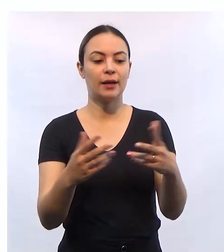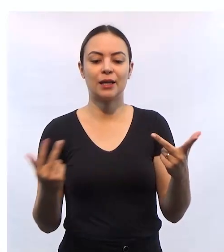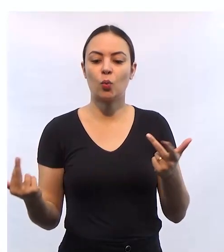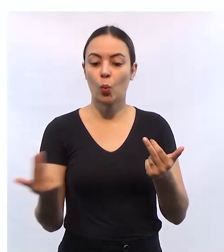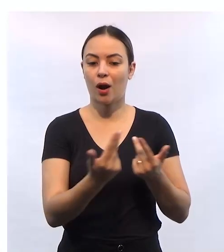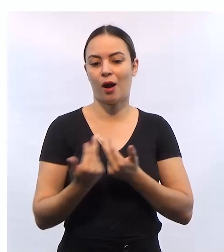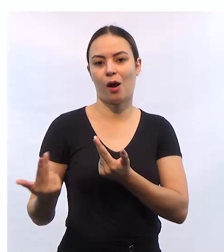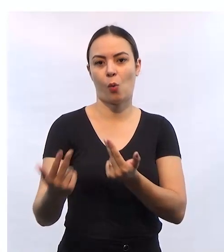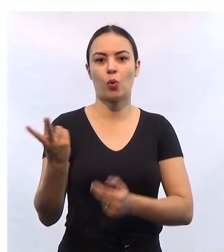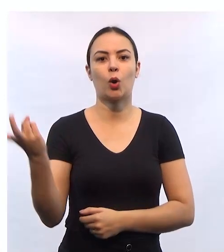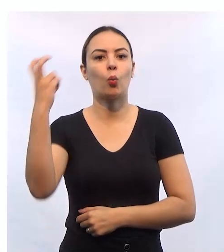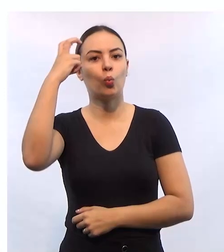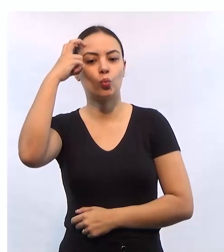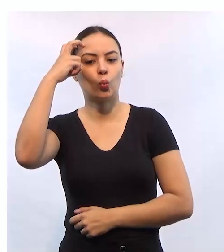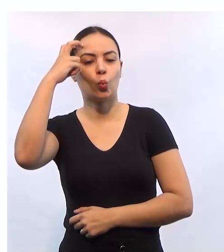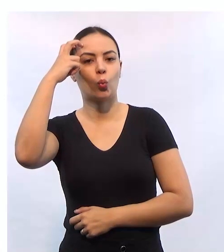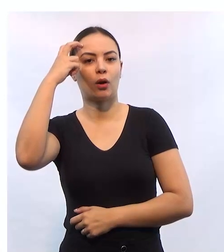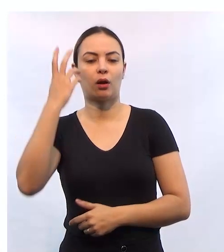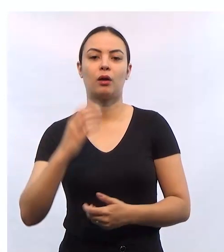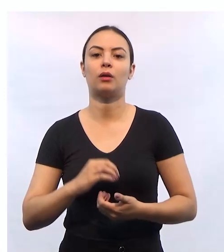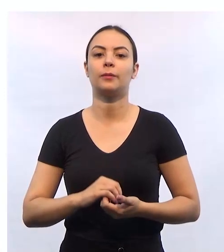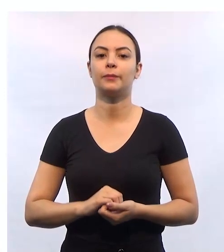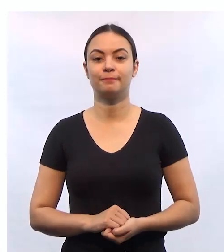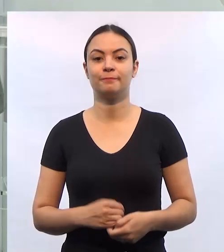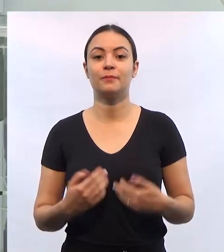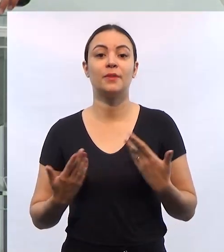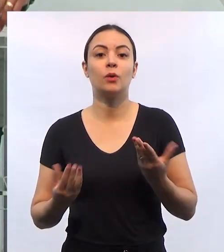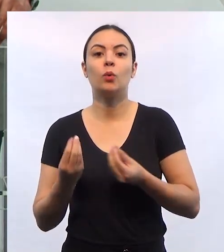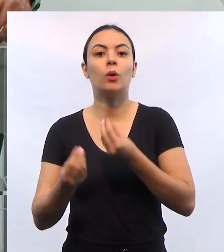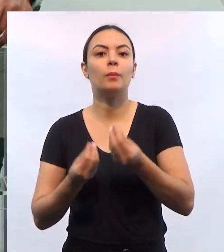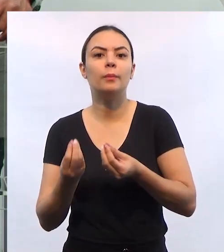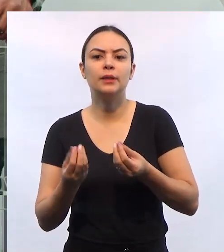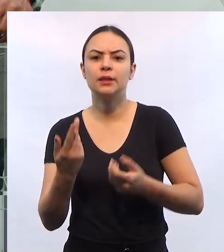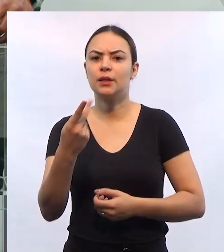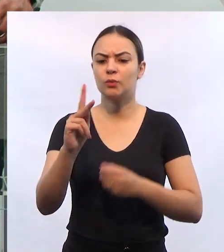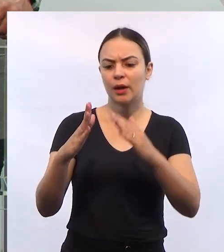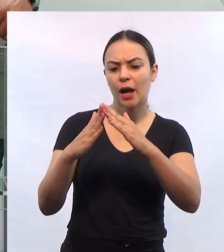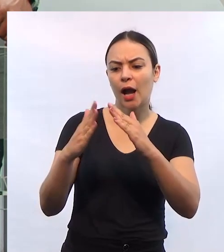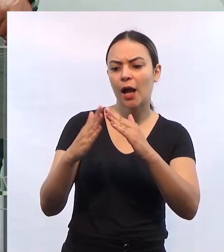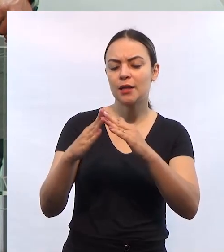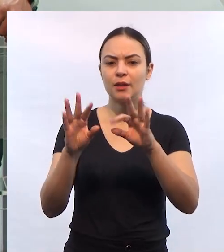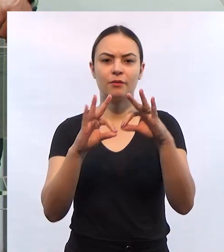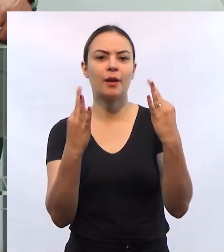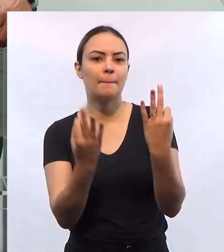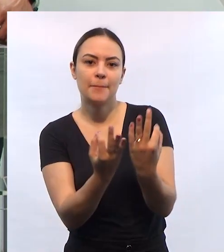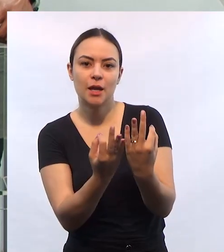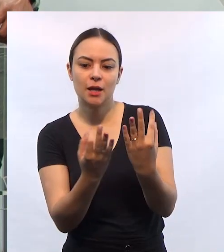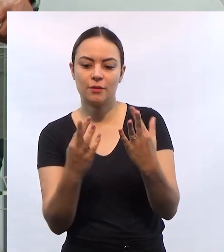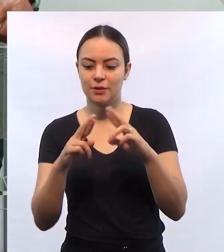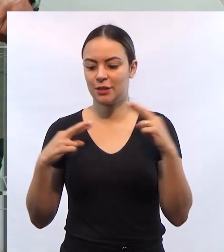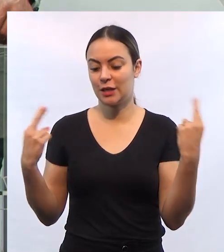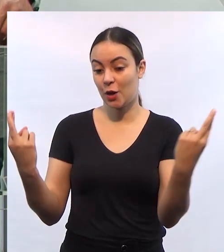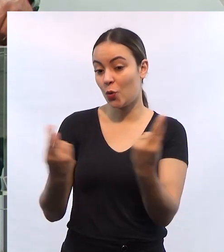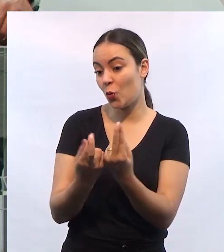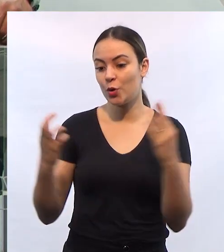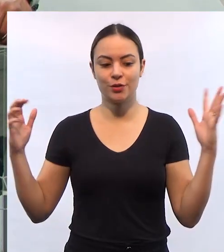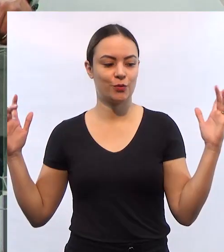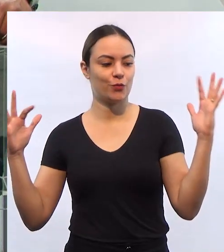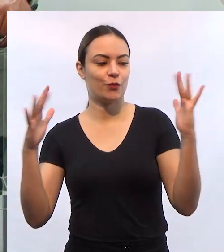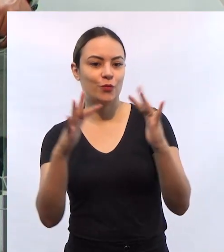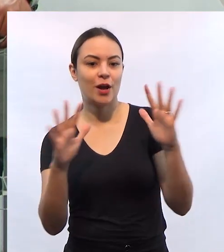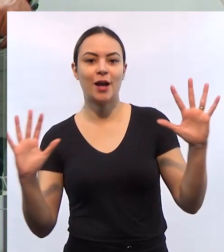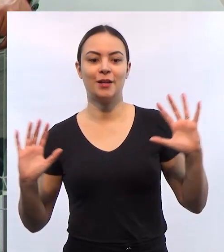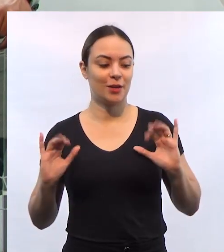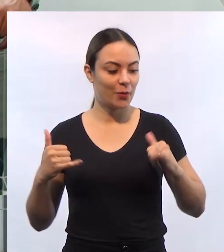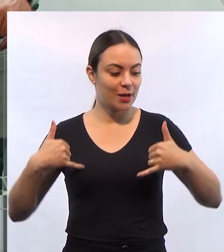agir dentro desta cultura. Como é que é o relacionamento seu com a sua família, na sua casa? Geralmente se